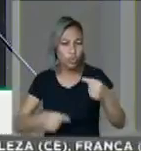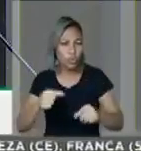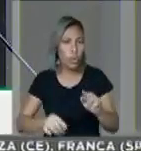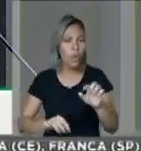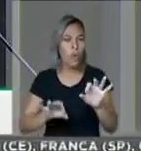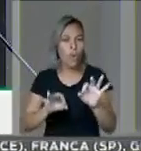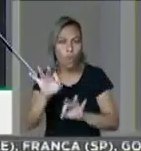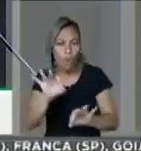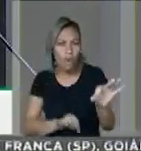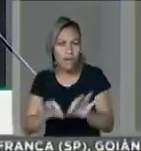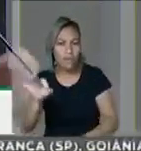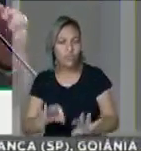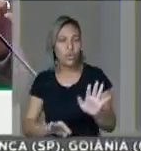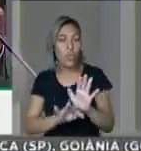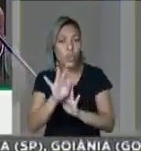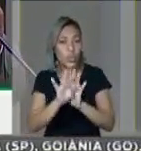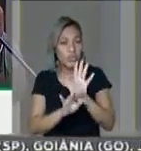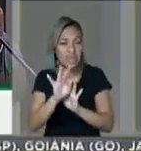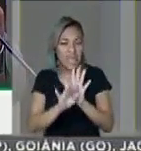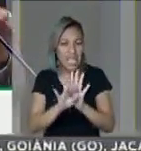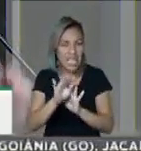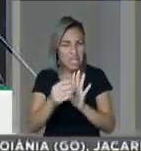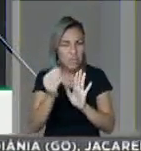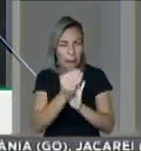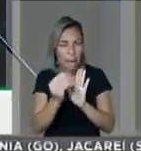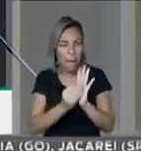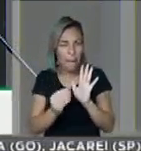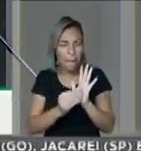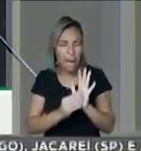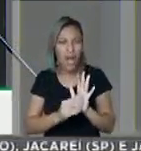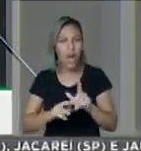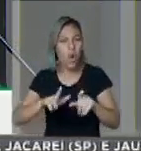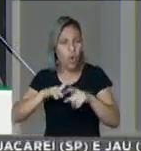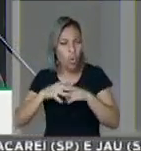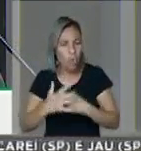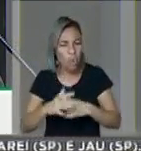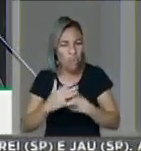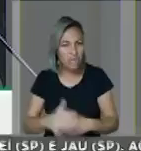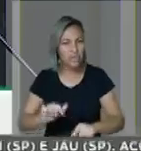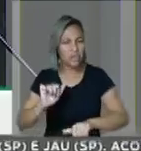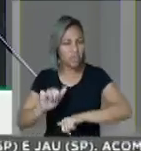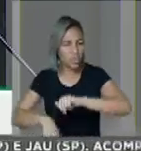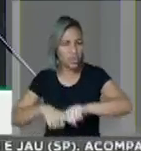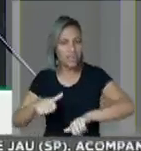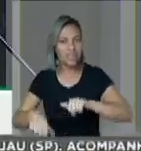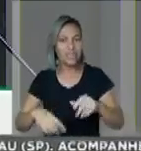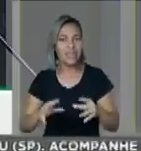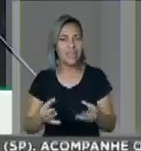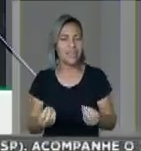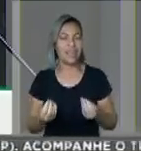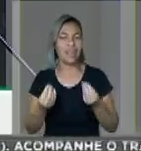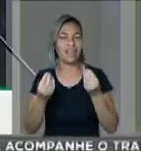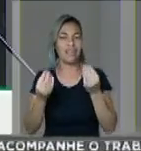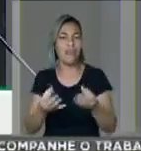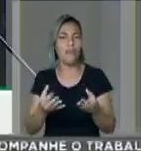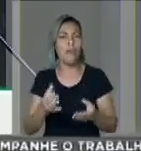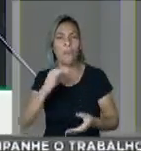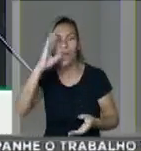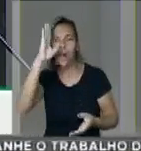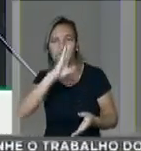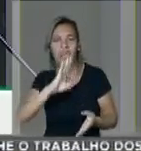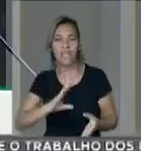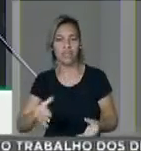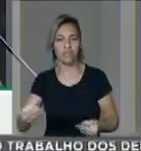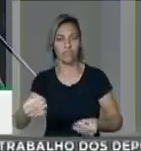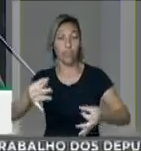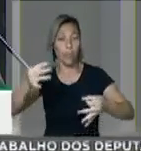aprimorou o texto, enfrentou os privilégios, corrigiu distorções e ofereceu para o Brasil,